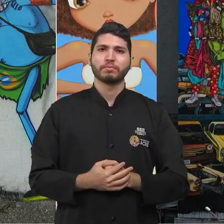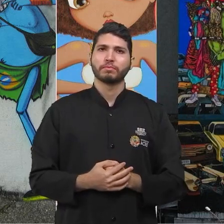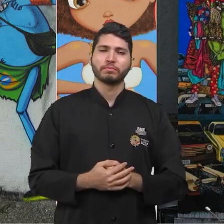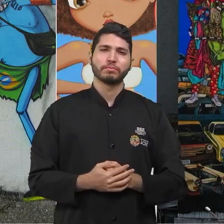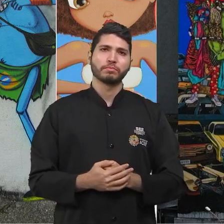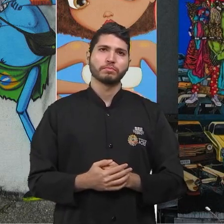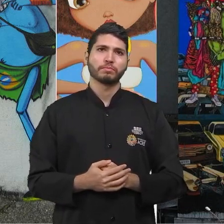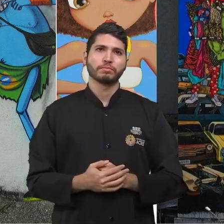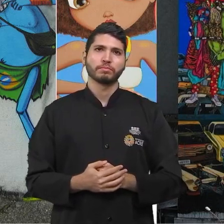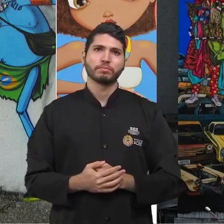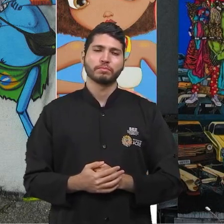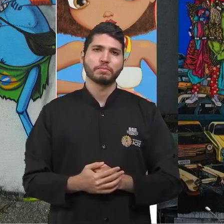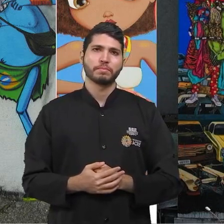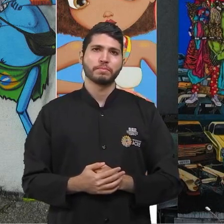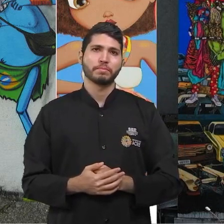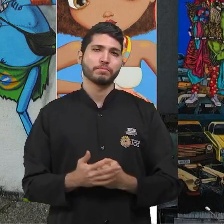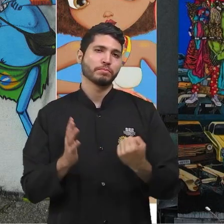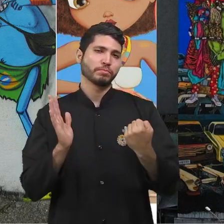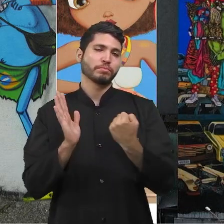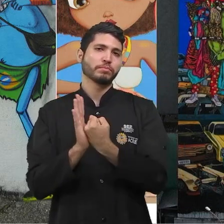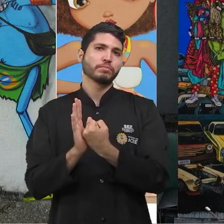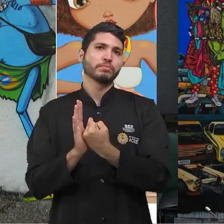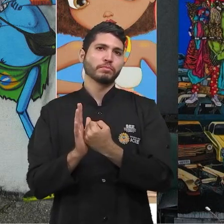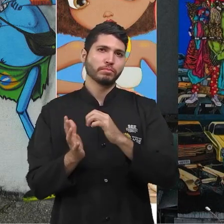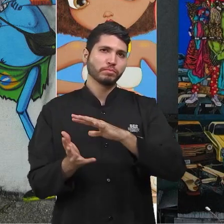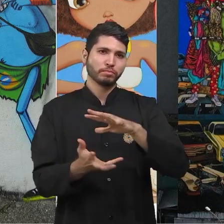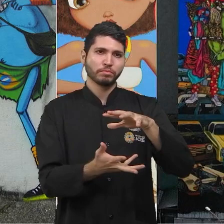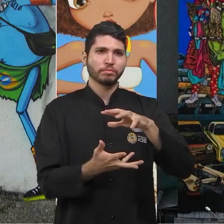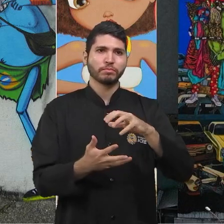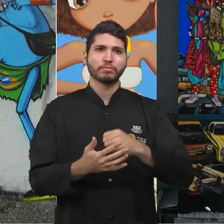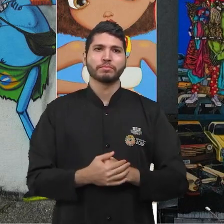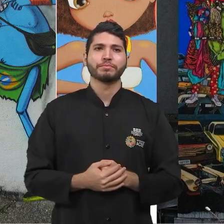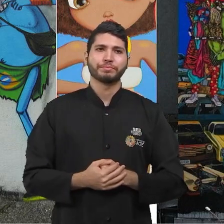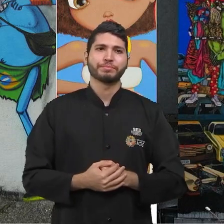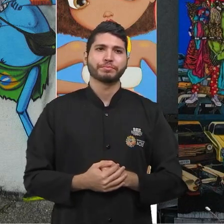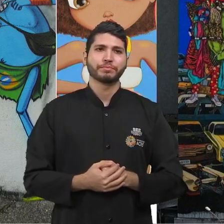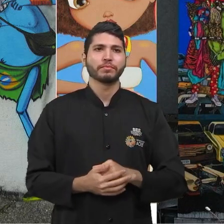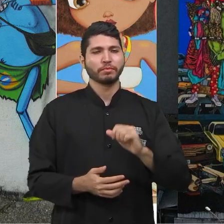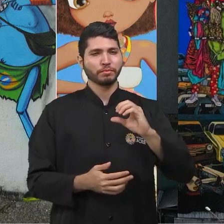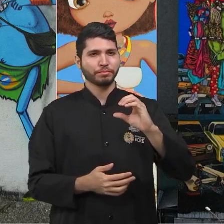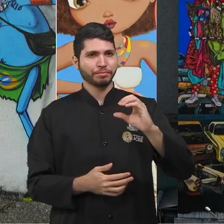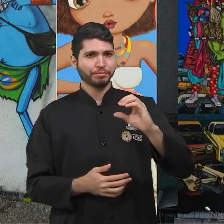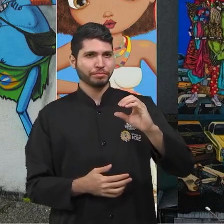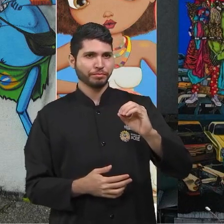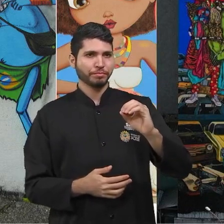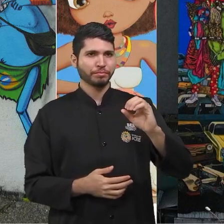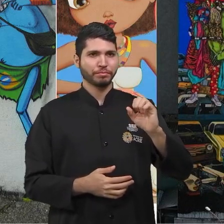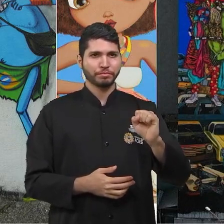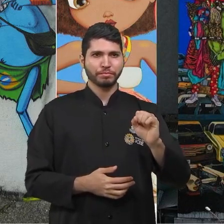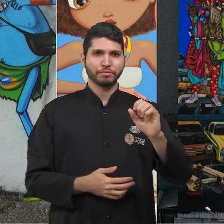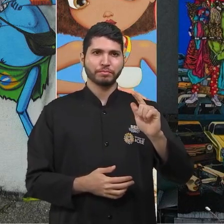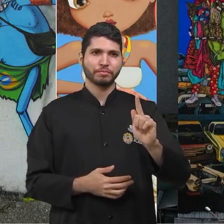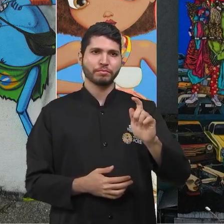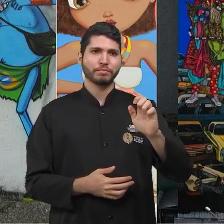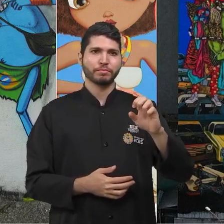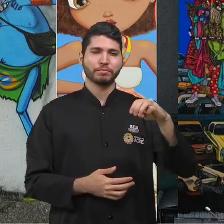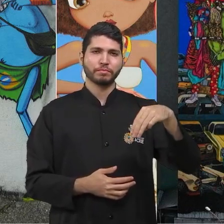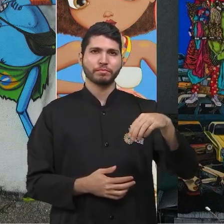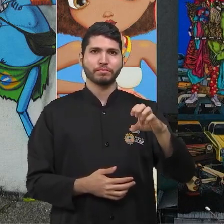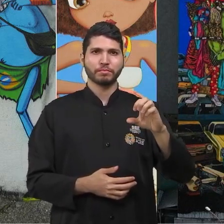todo. Os Gêmeos, por exemplo, eles têm obras renomadas, eles são super